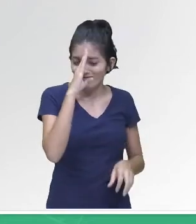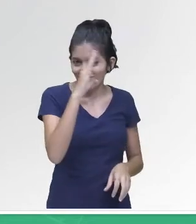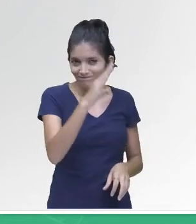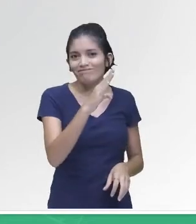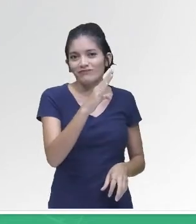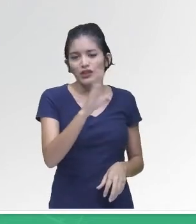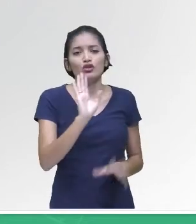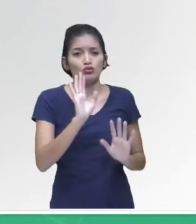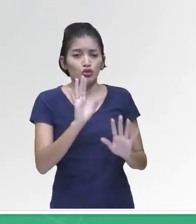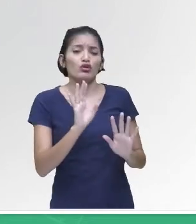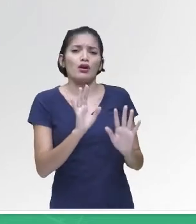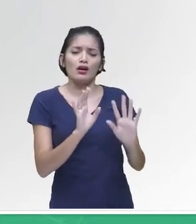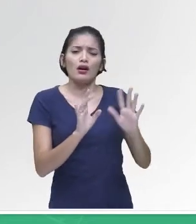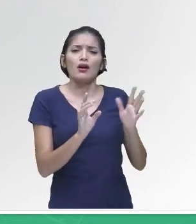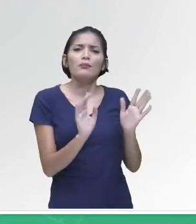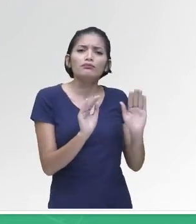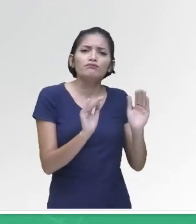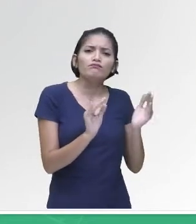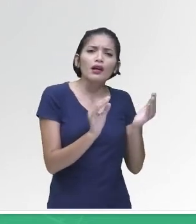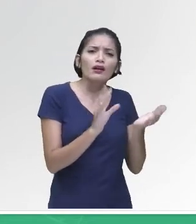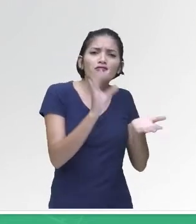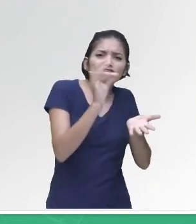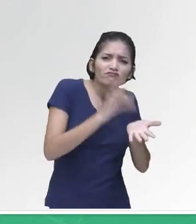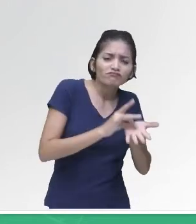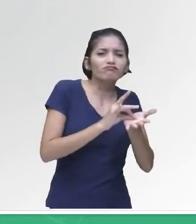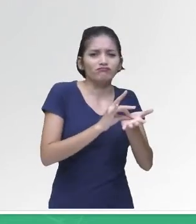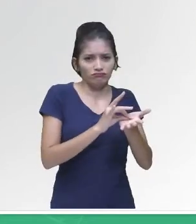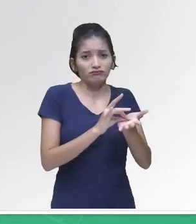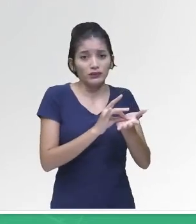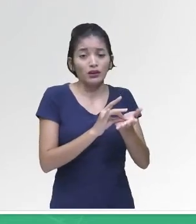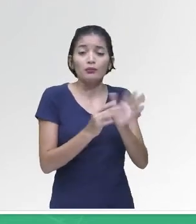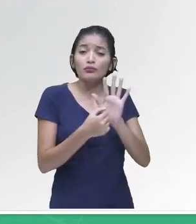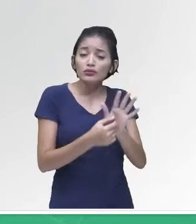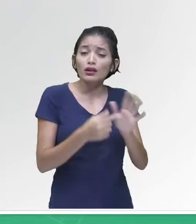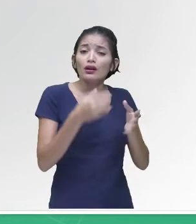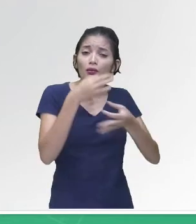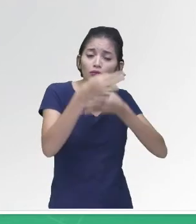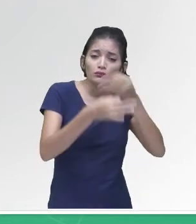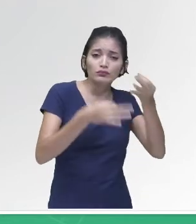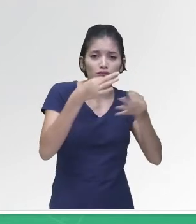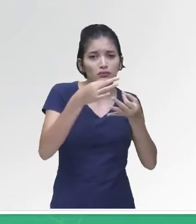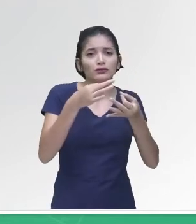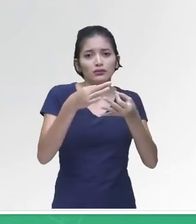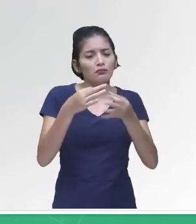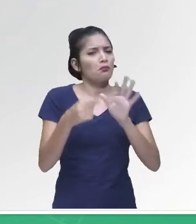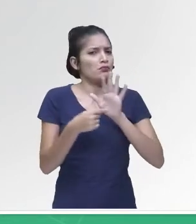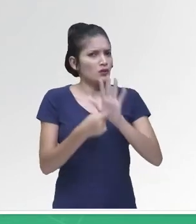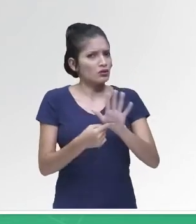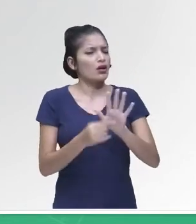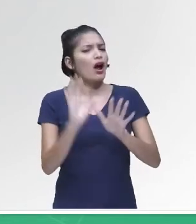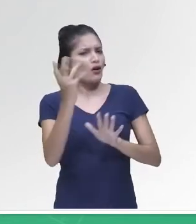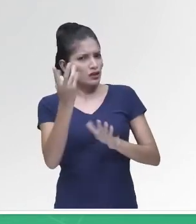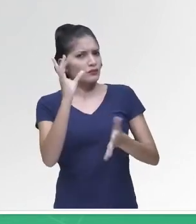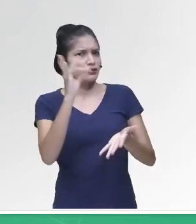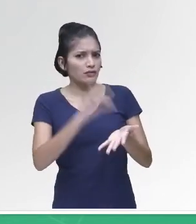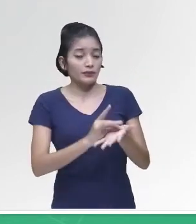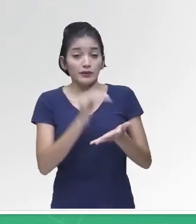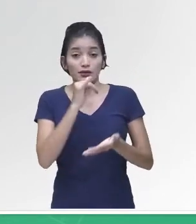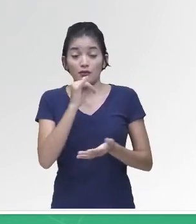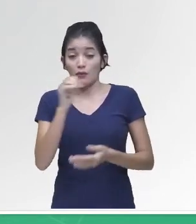já afirmei. E isso é uma forma também de trazer a opinião, já afirmando. As mulheres